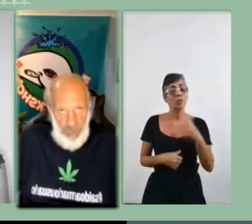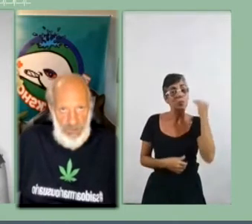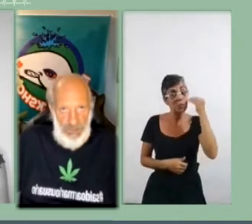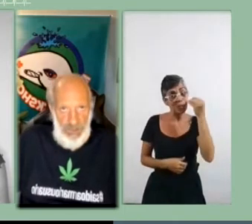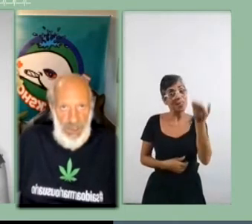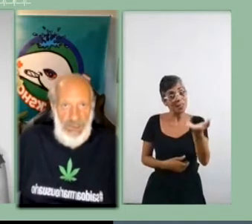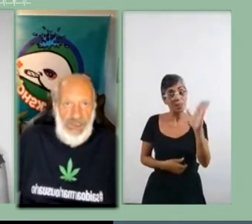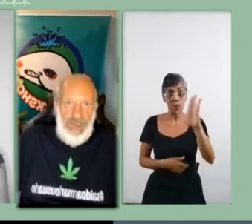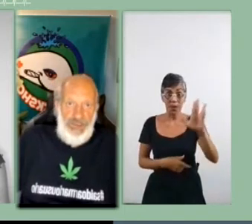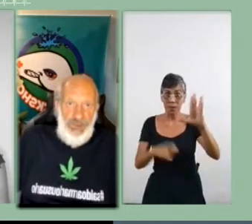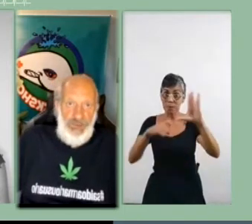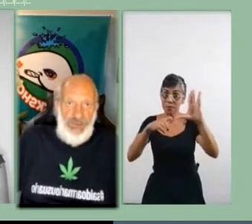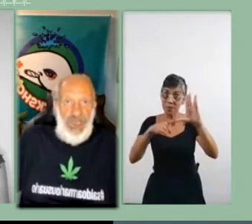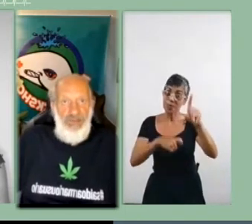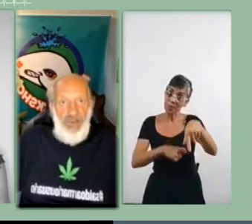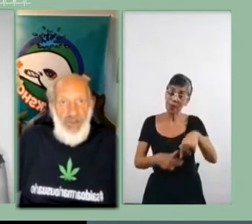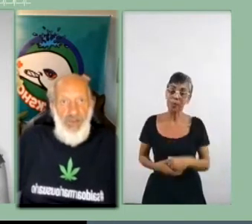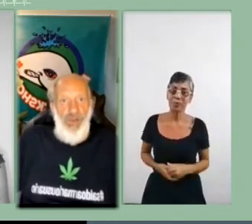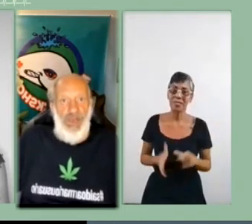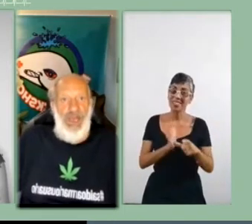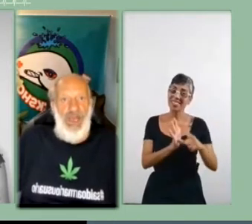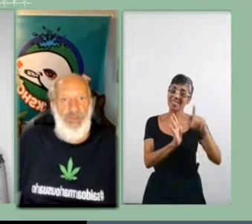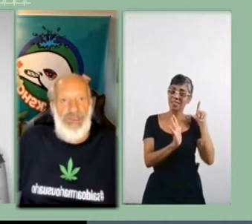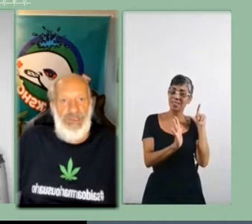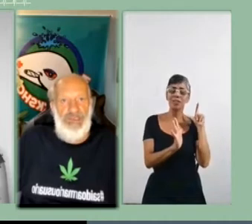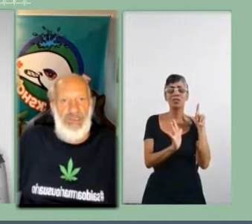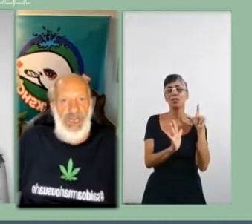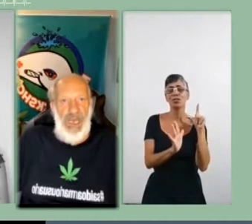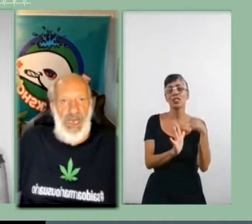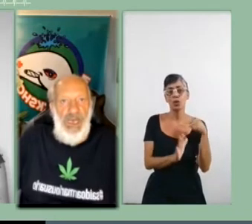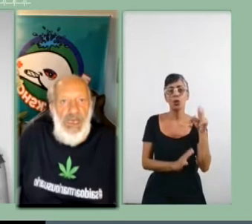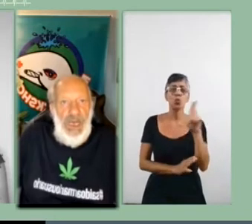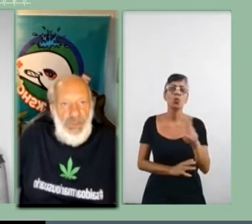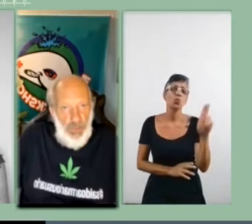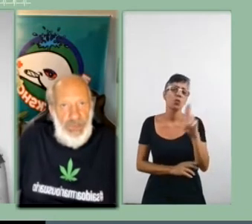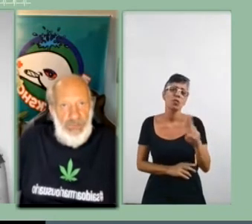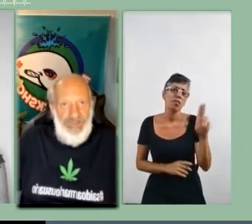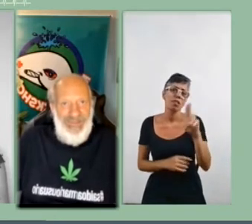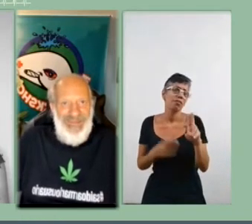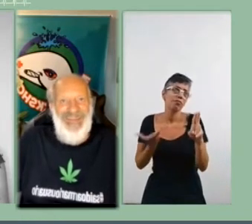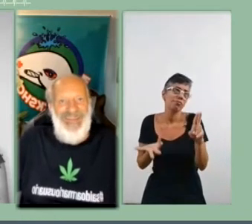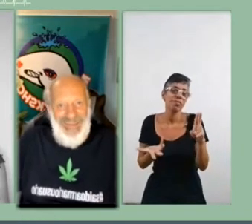medicinal. Antes disso, eu usava como cannabis adulta,